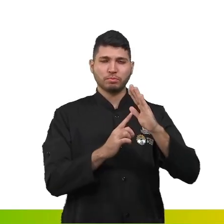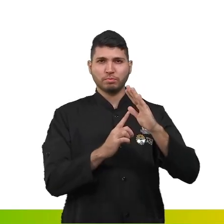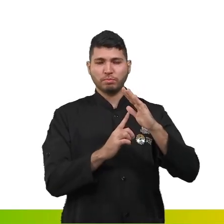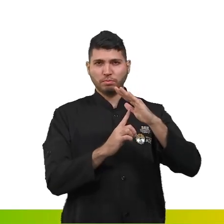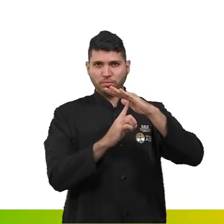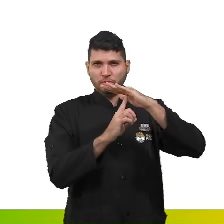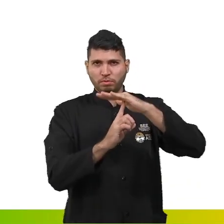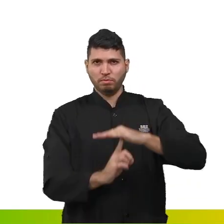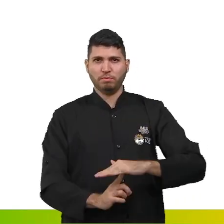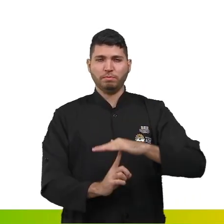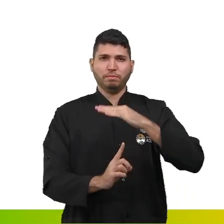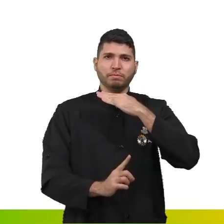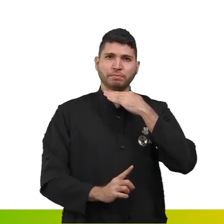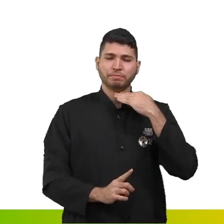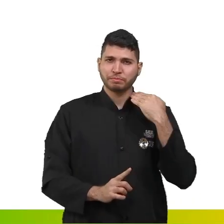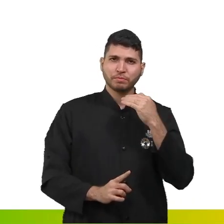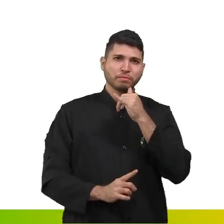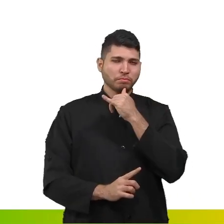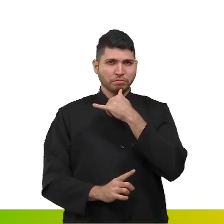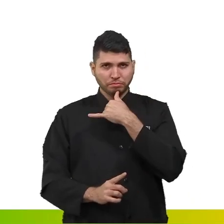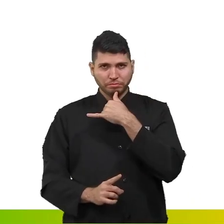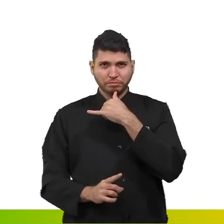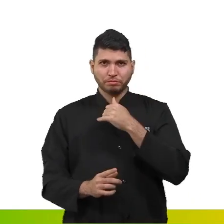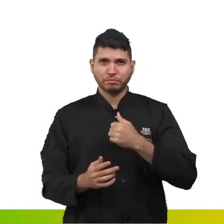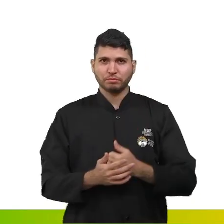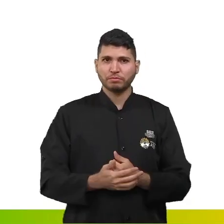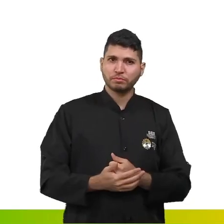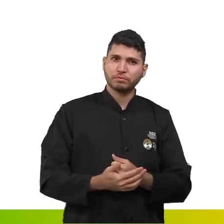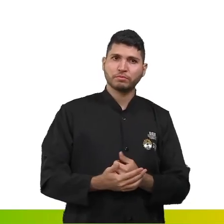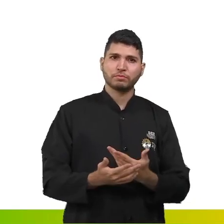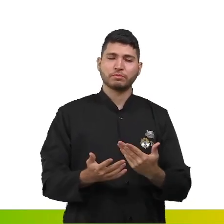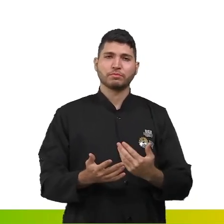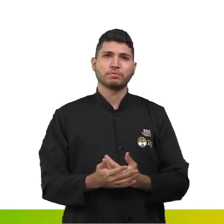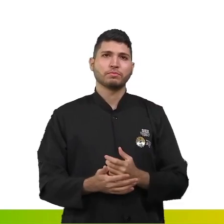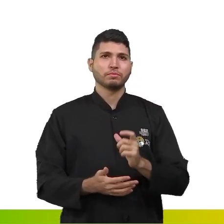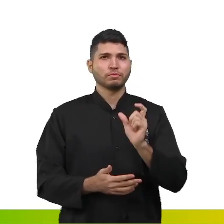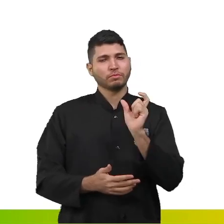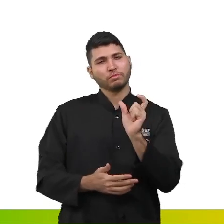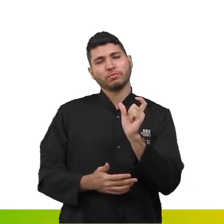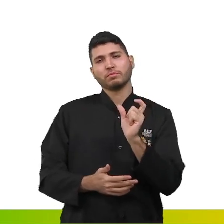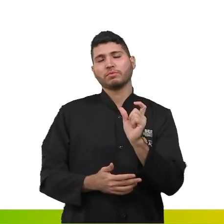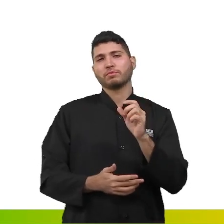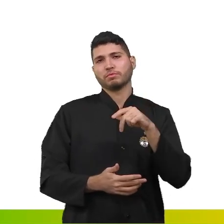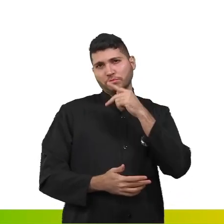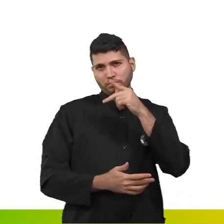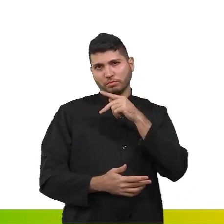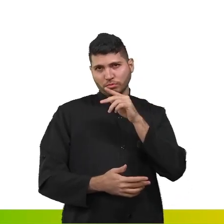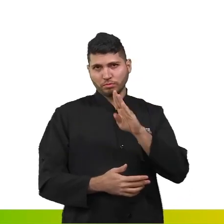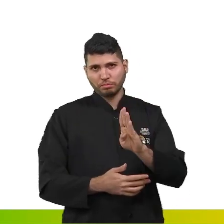e entristecidos, o que eles chamavam de banzo. Você observa aqui,